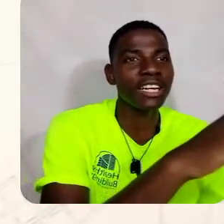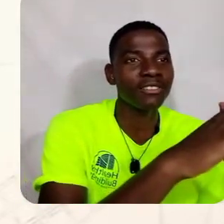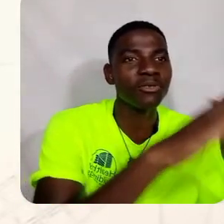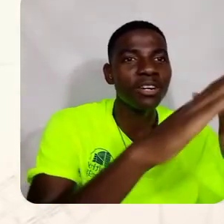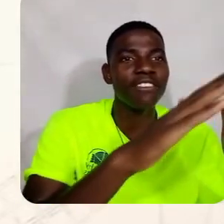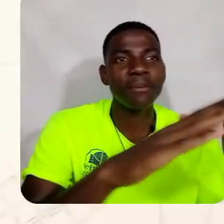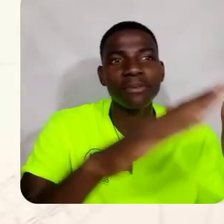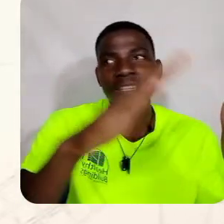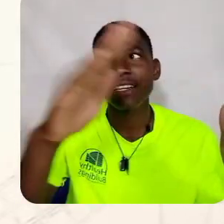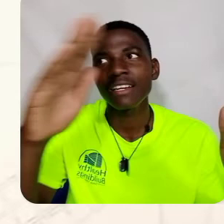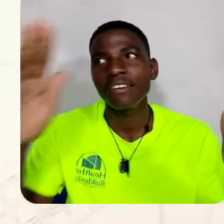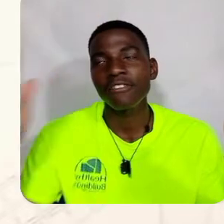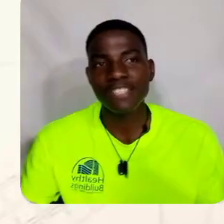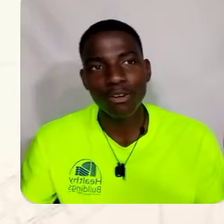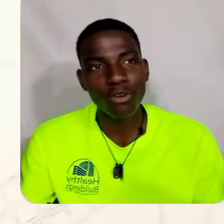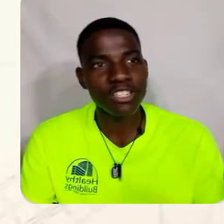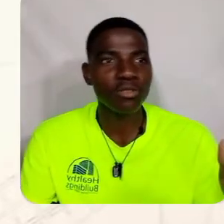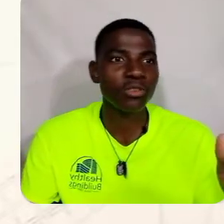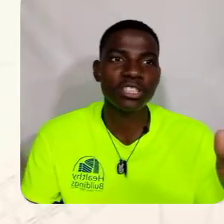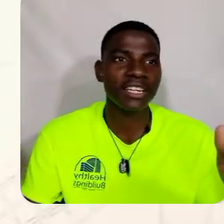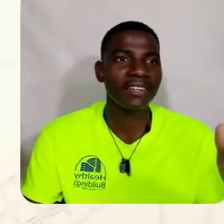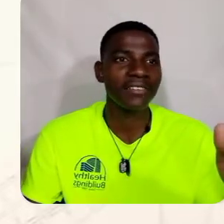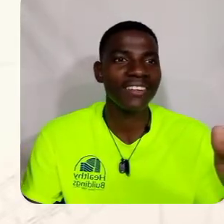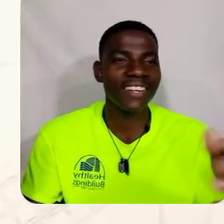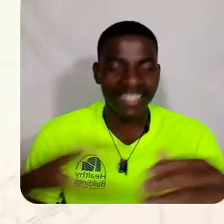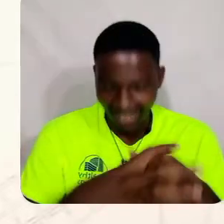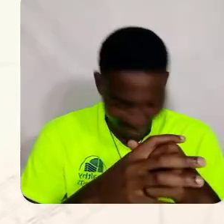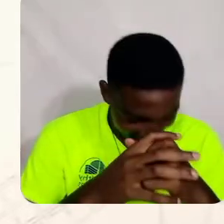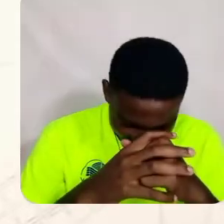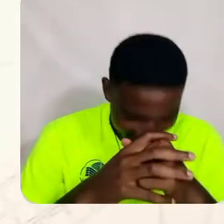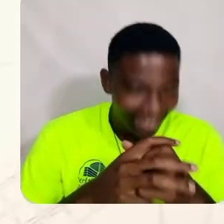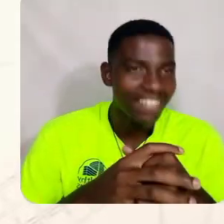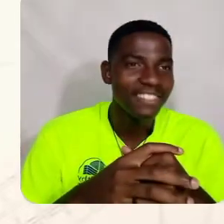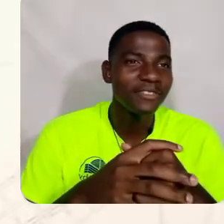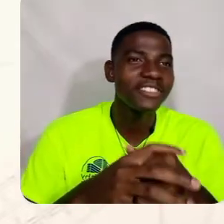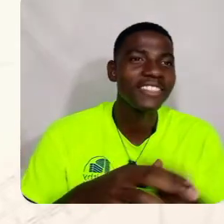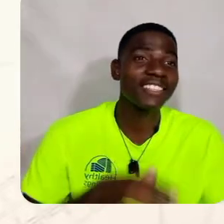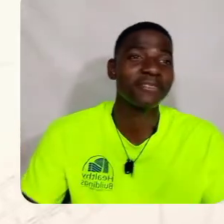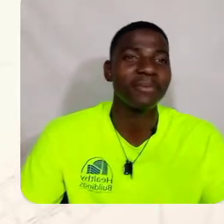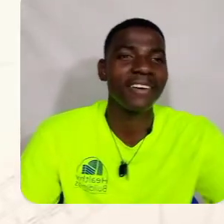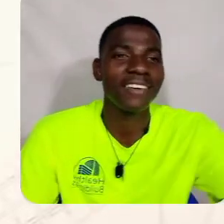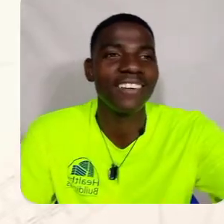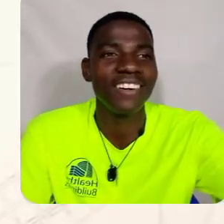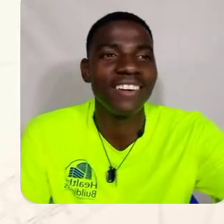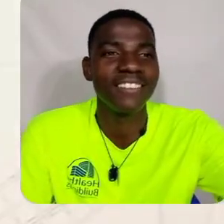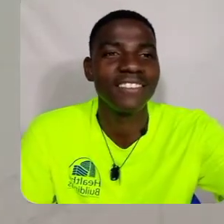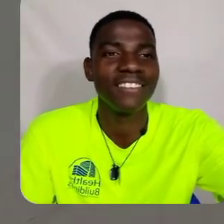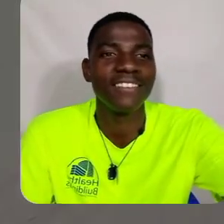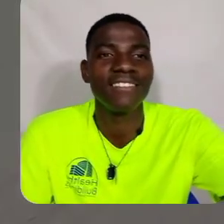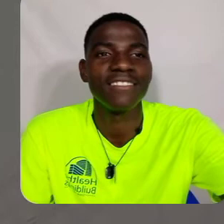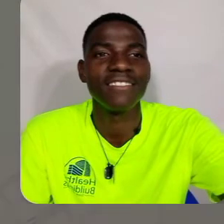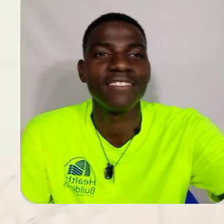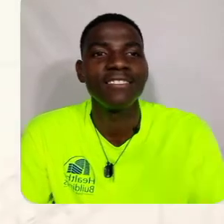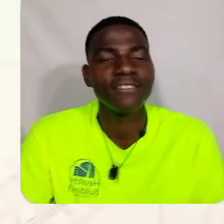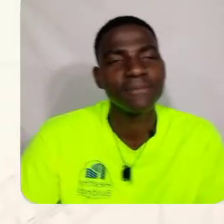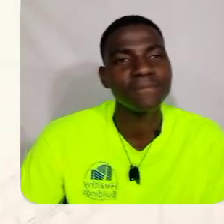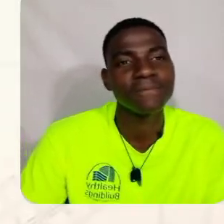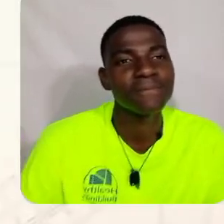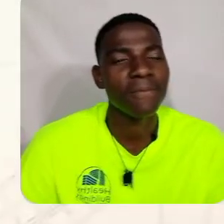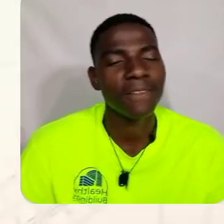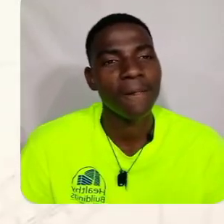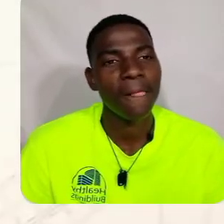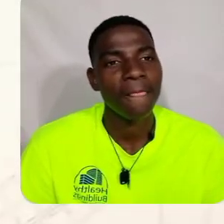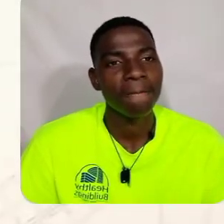outro estado nunca vai poder fazer coisa no outro estado. Isso é muito triste, pô. Diferente.